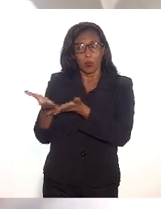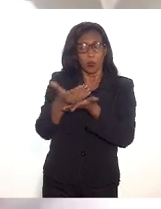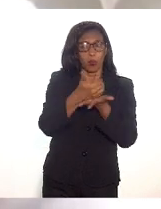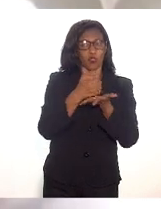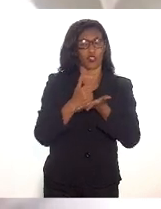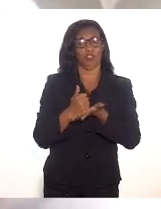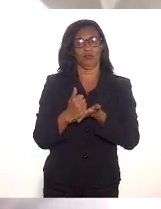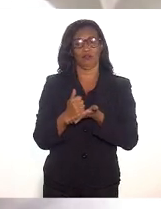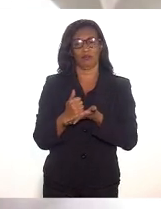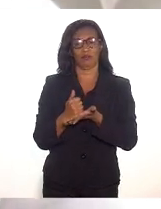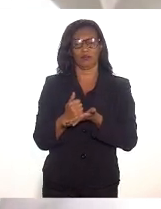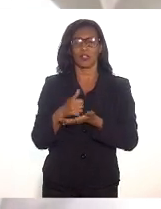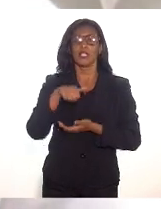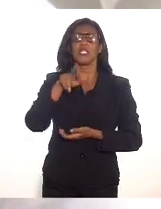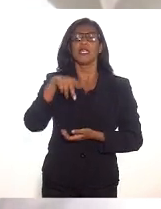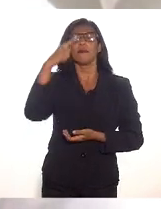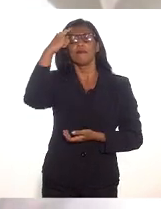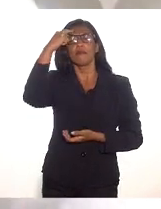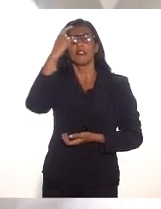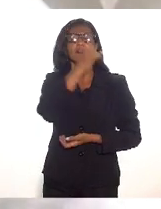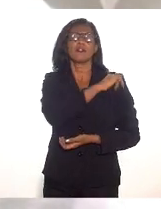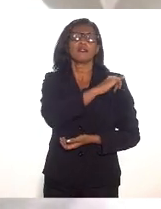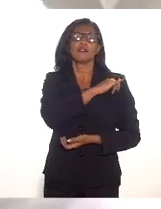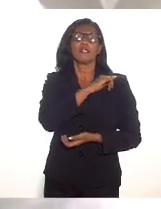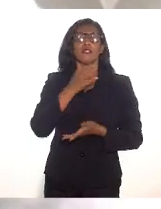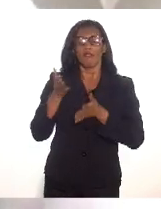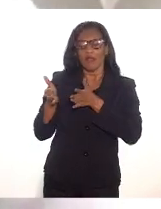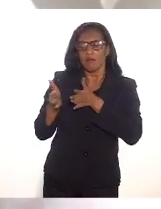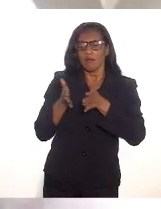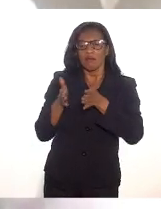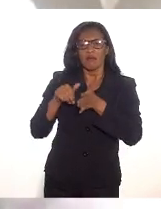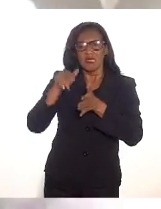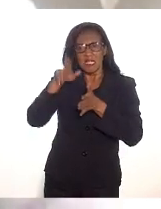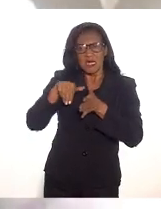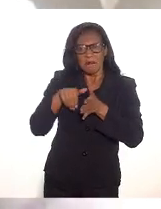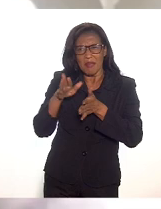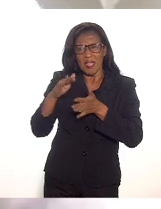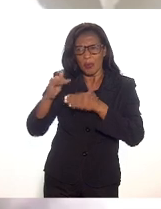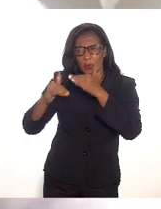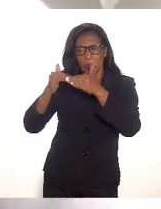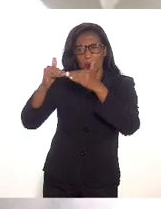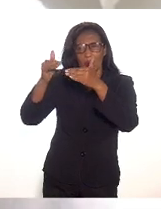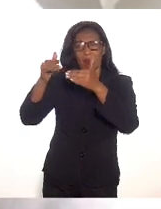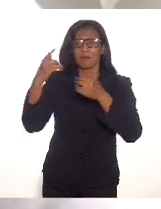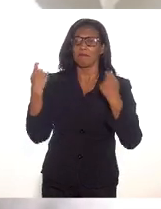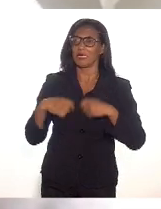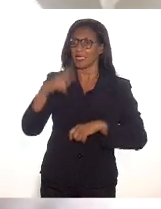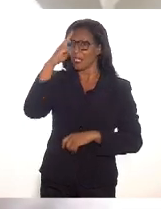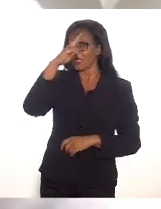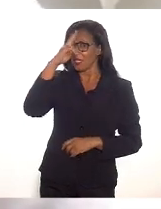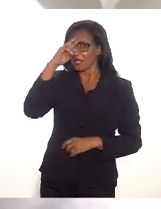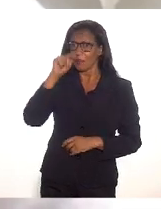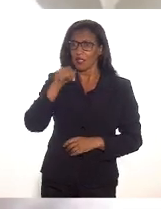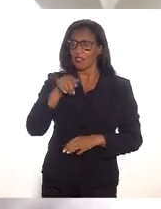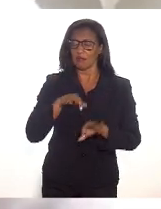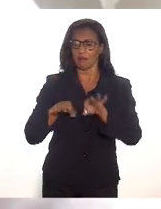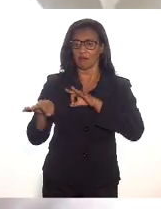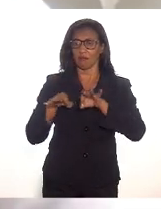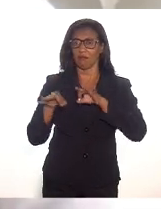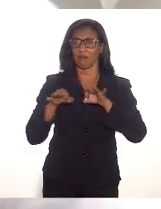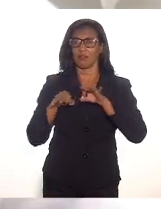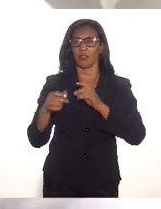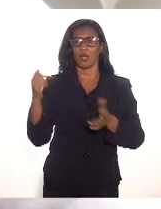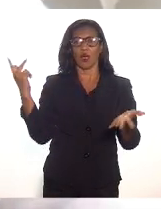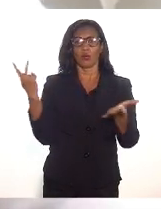de Janeiro vai caminhar bem com um plano de recuperação fiscal, é preciso lembrar que esse plano foi assinado